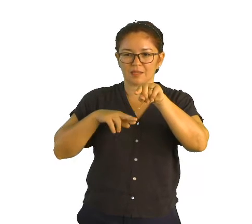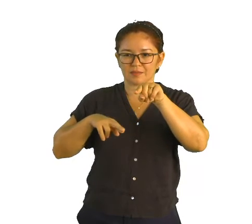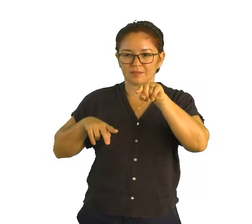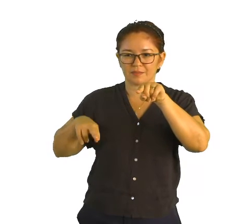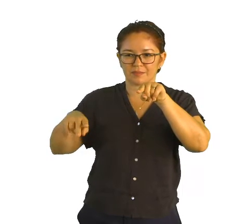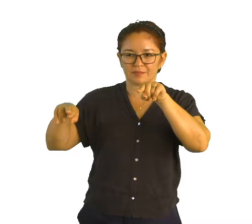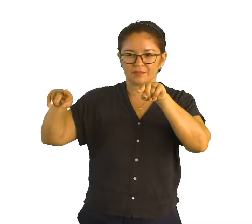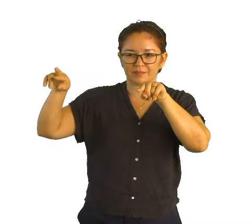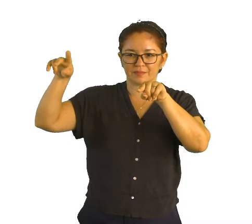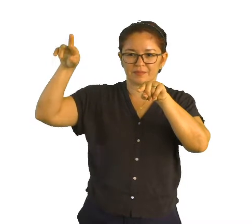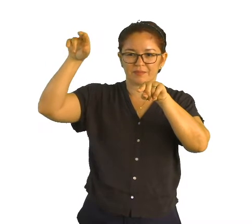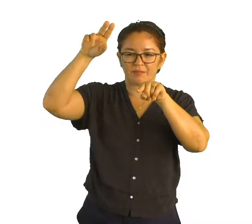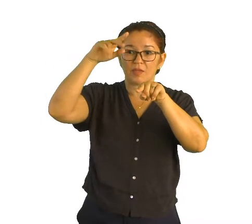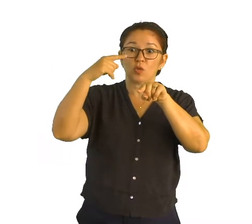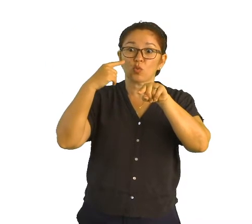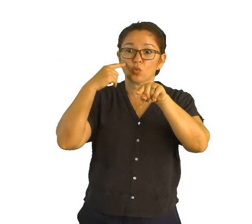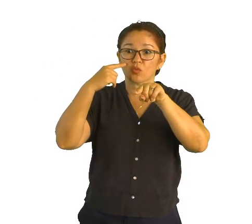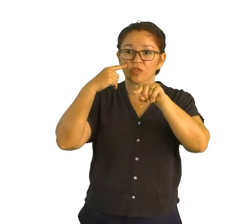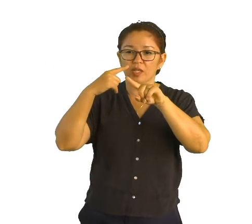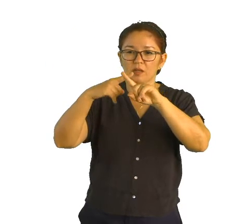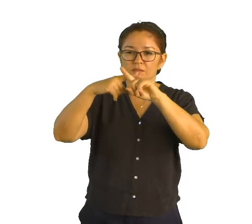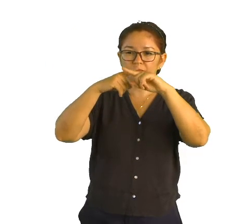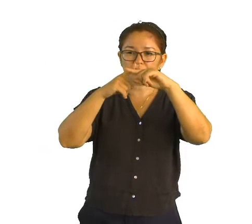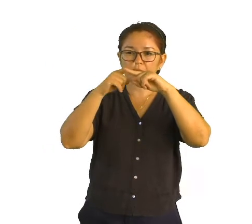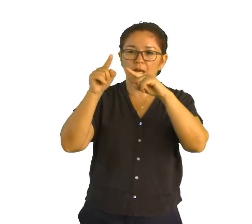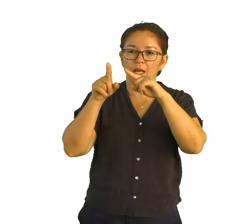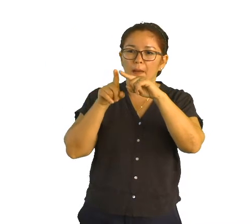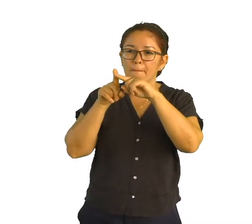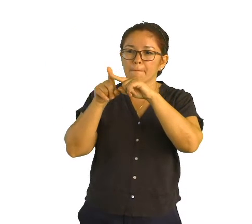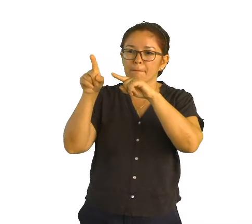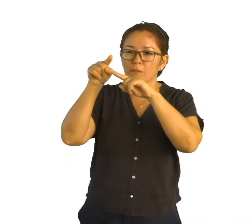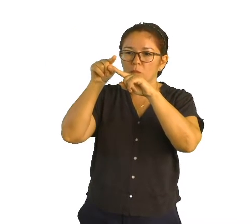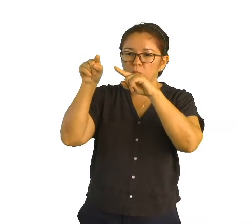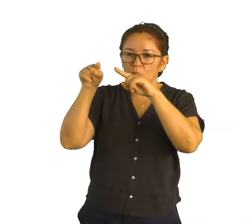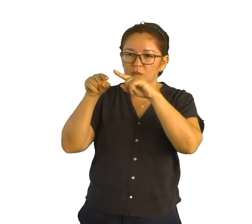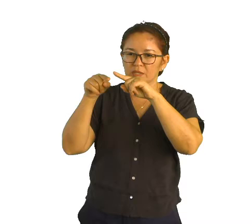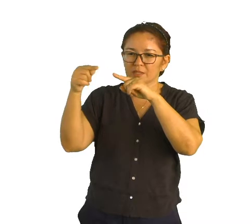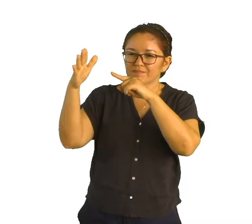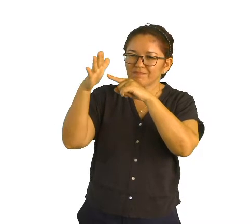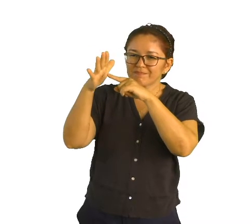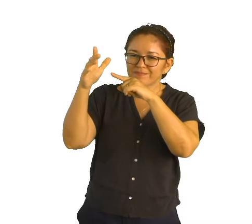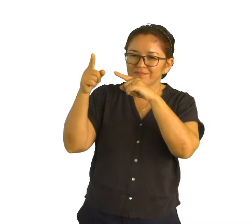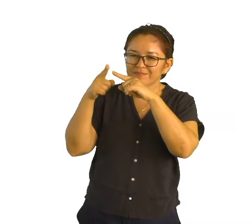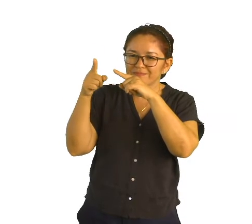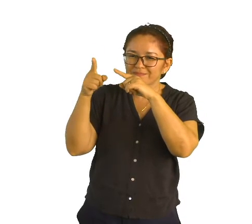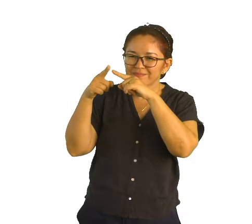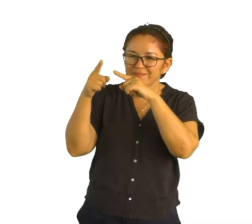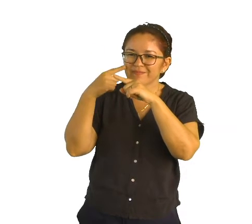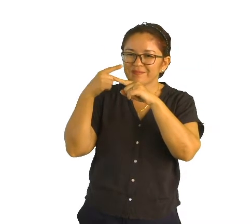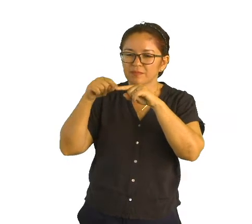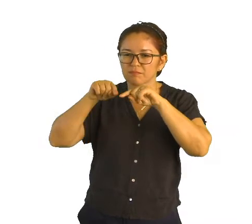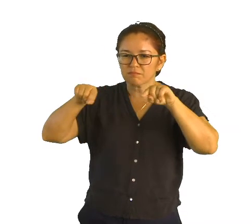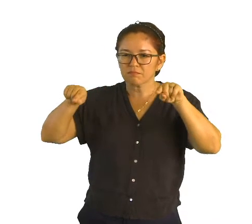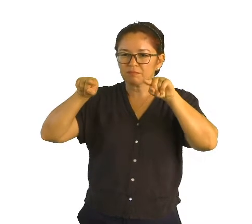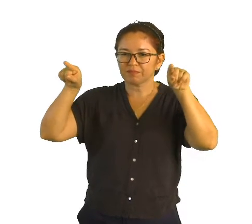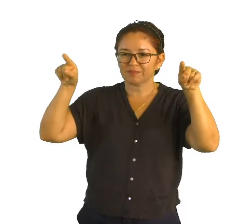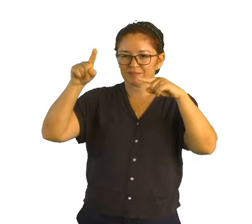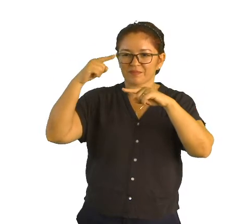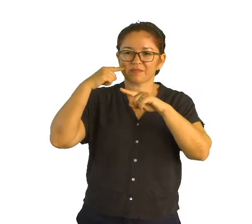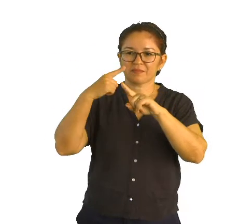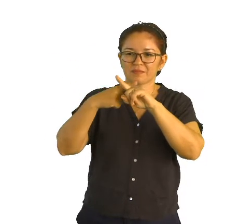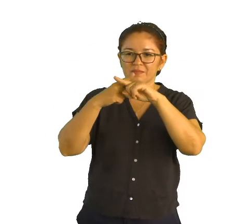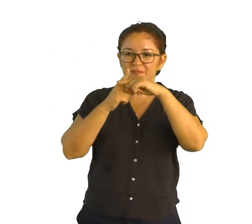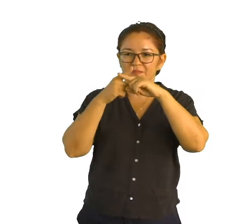pontas delas. O que significa? Significa que ela é ilimitada, ela é infinita essa reta. E por um